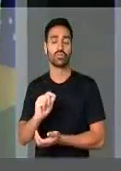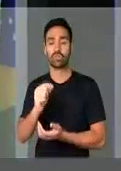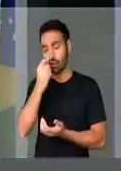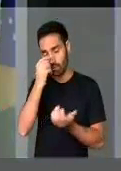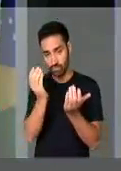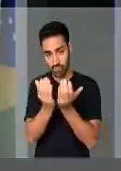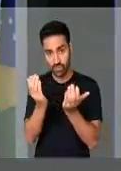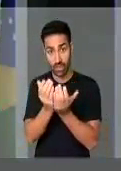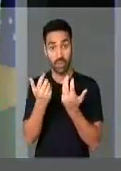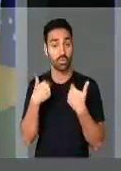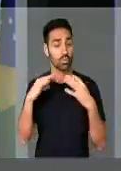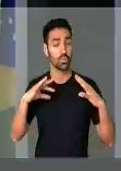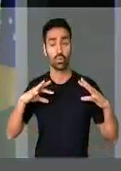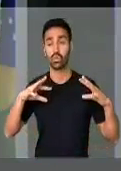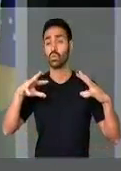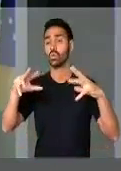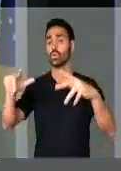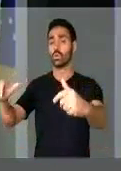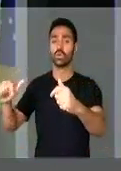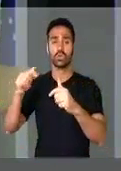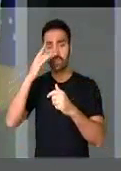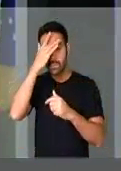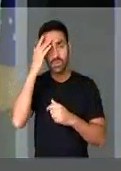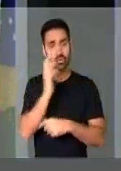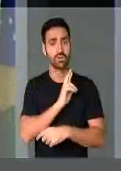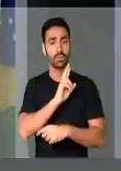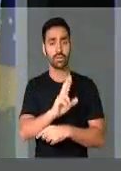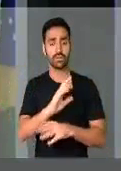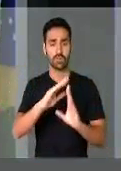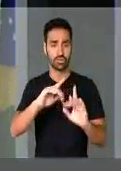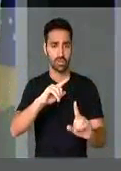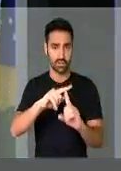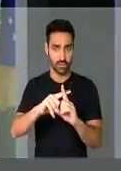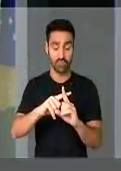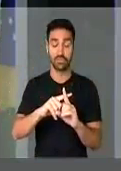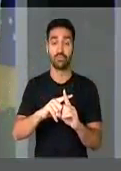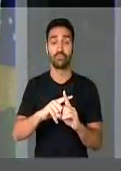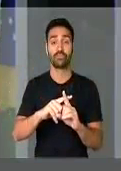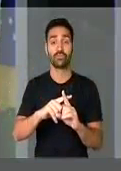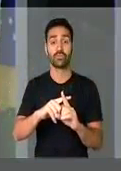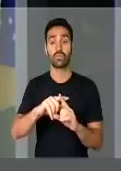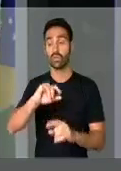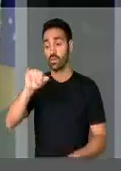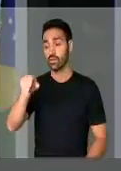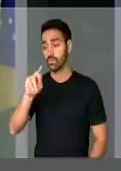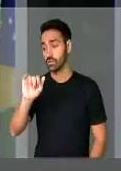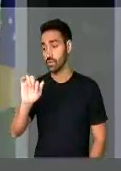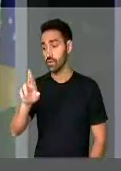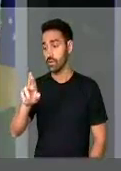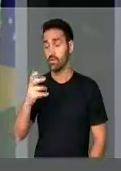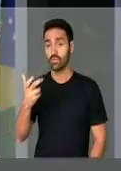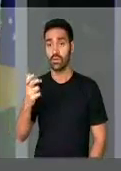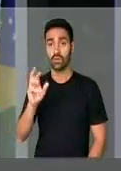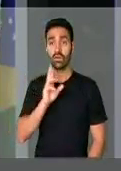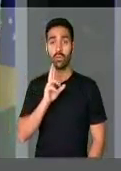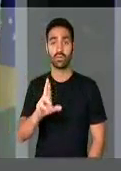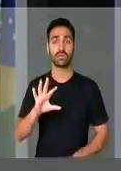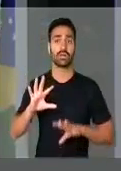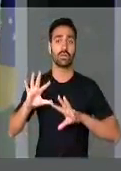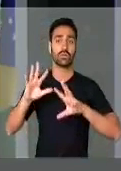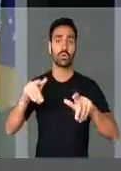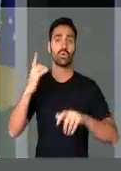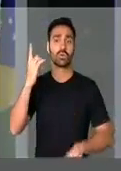as autoridades eclesiásticas aqui presentes e na pessoa do deputado Jair Bolsonaro, as autoridades